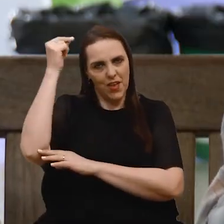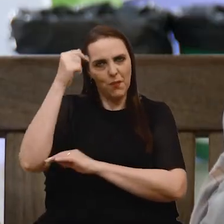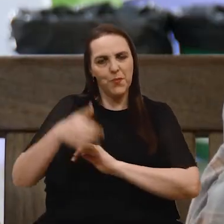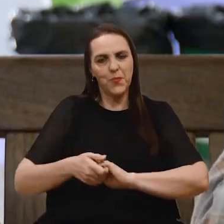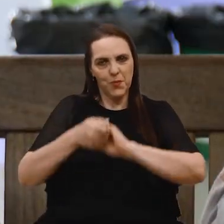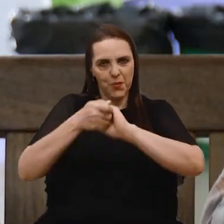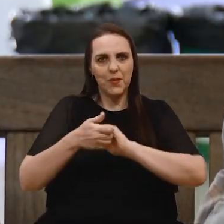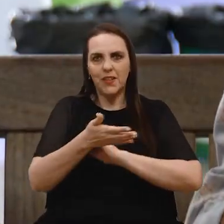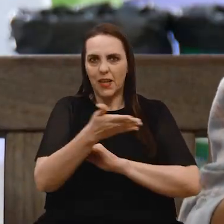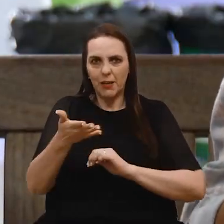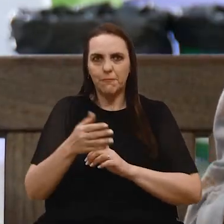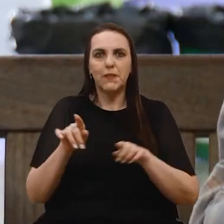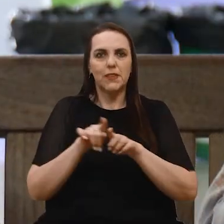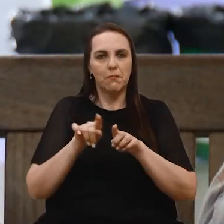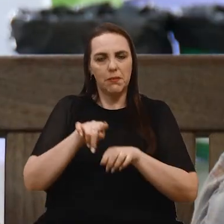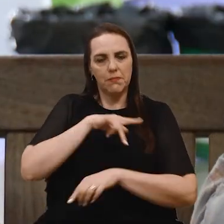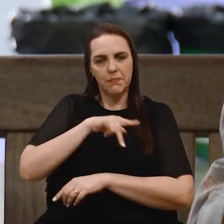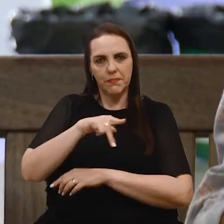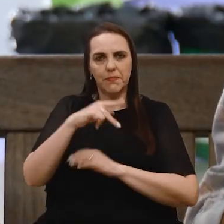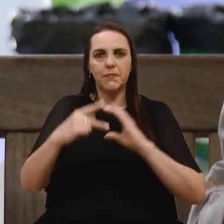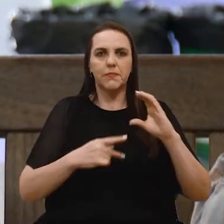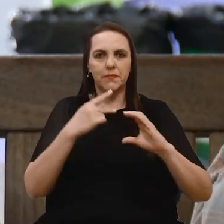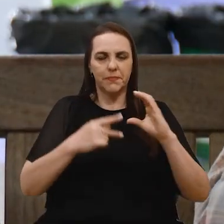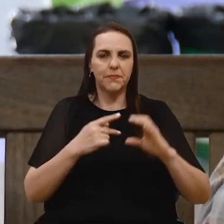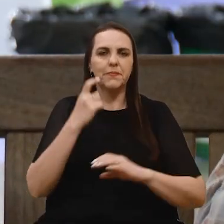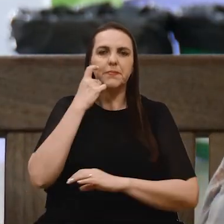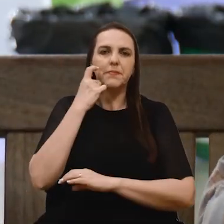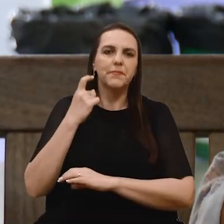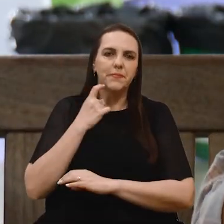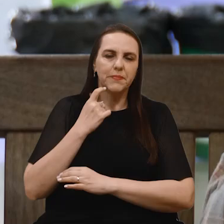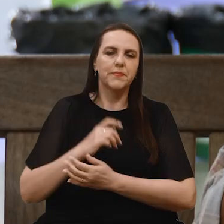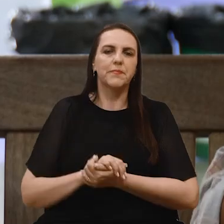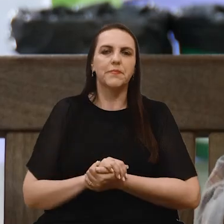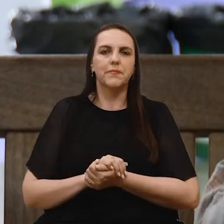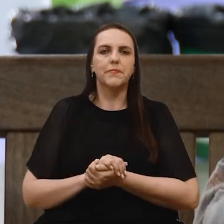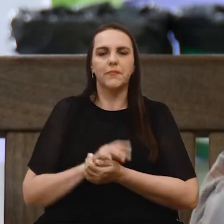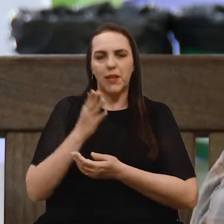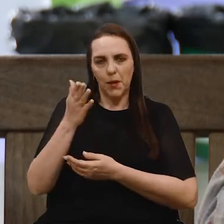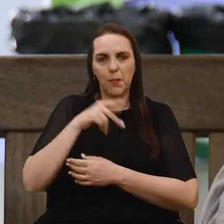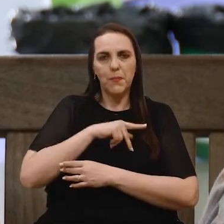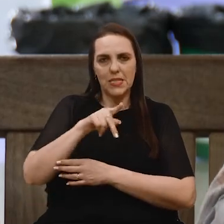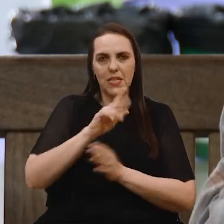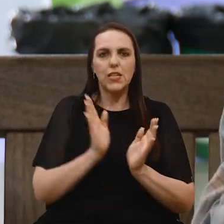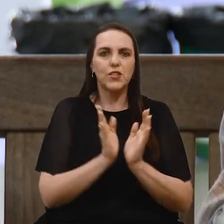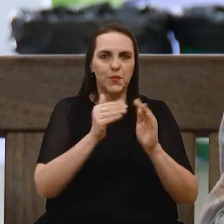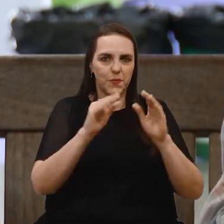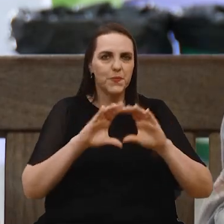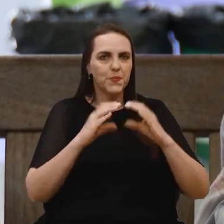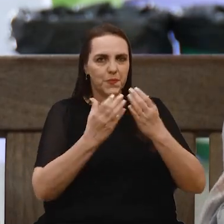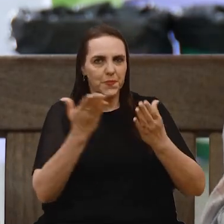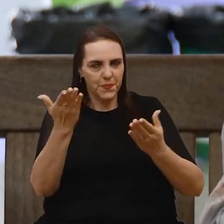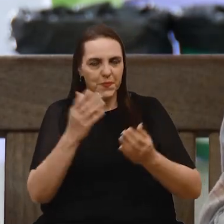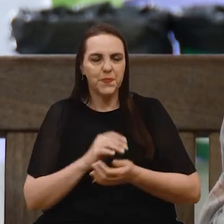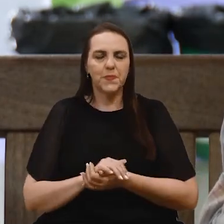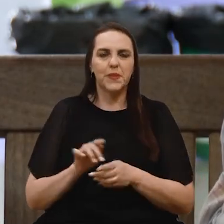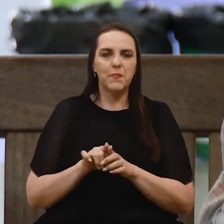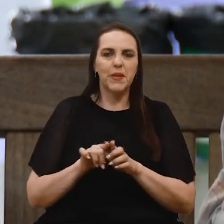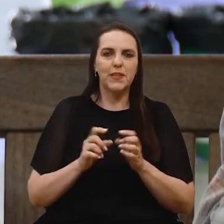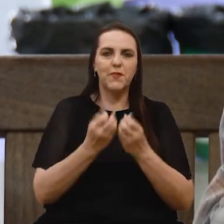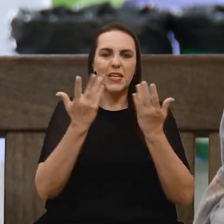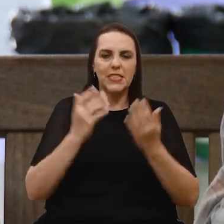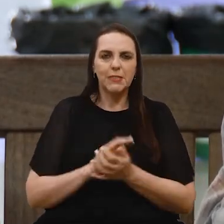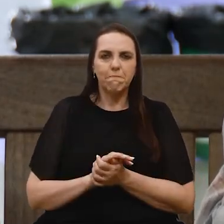te cumprimentar o nosso presidente da Câmara, o vereador Petrini, o Fernando Bertotto como presidente aqui da